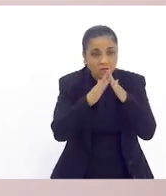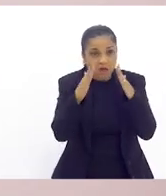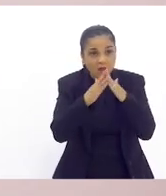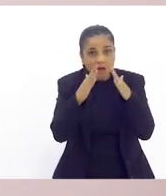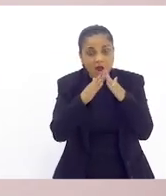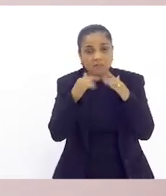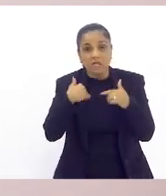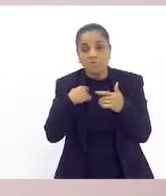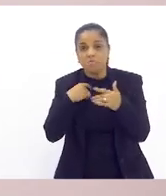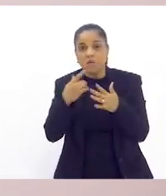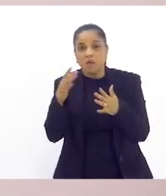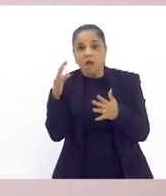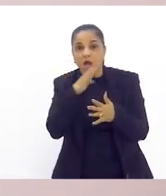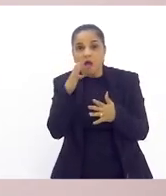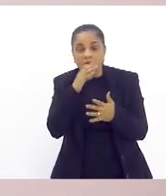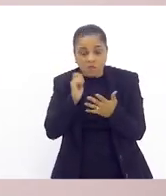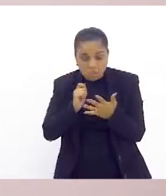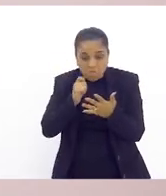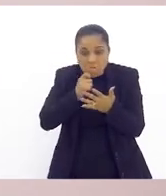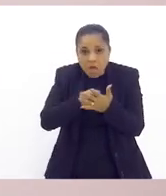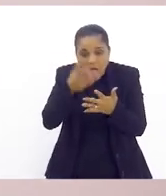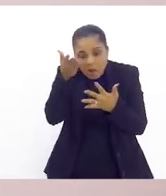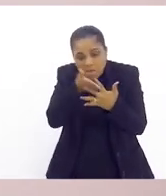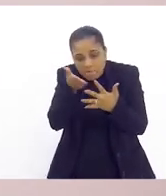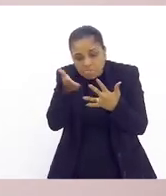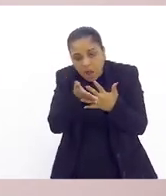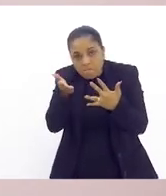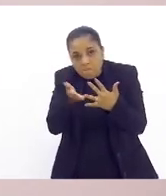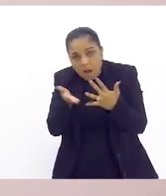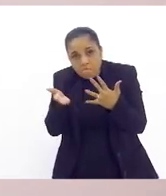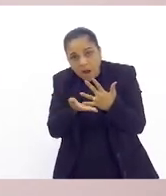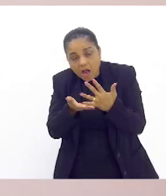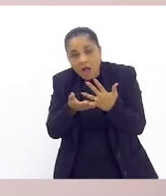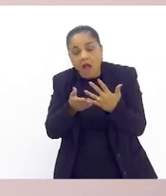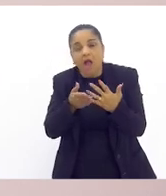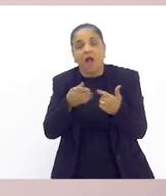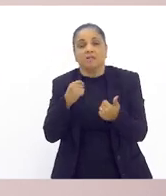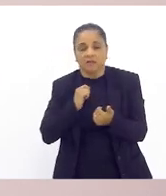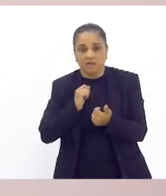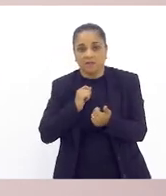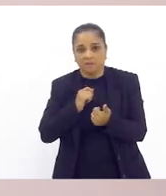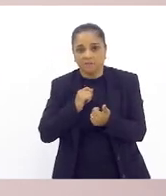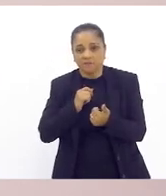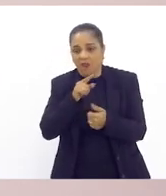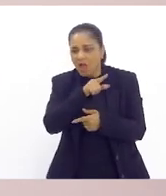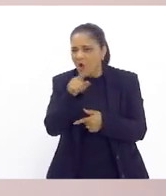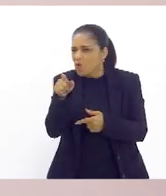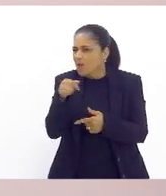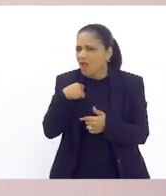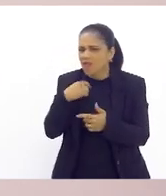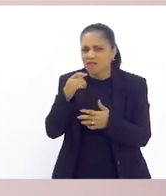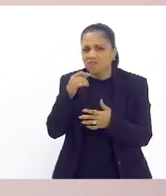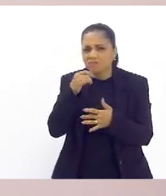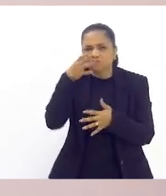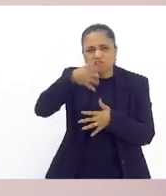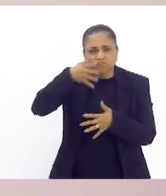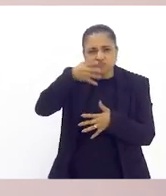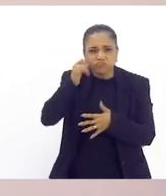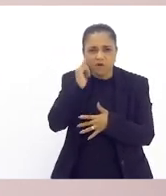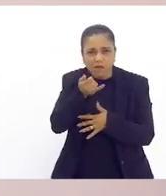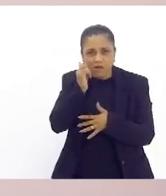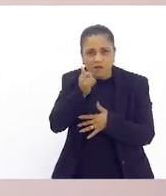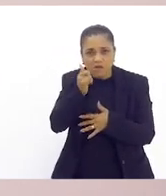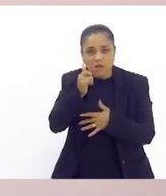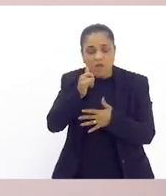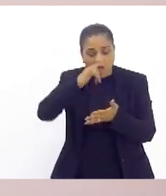opta pela pelo parcelamento e vem cobrando E aí alguém aqui falou sobre essa questão da conta